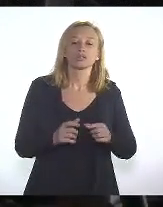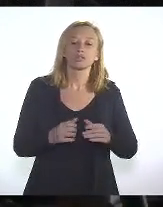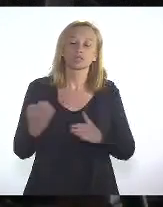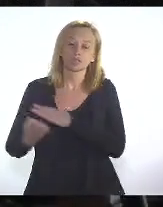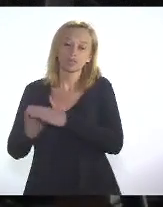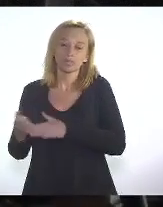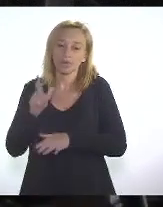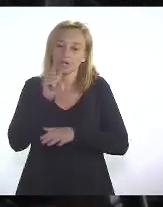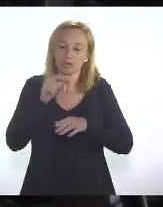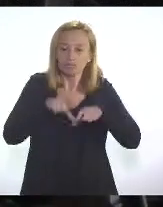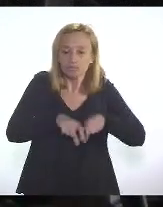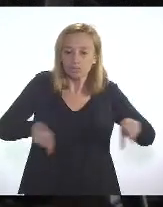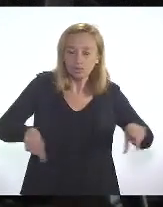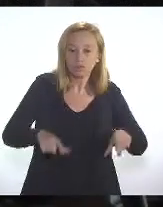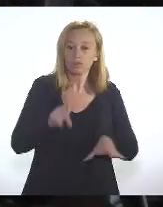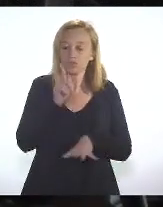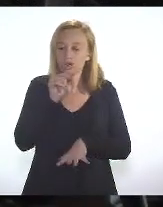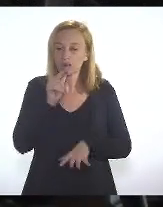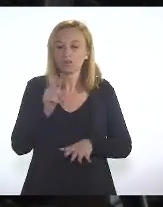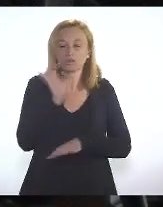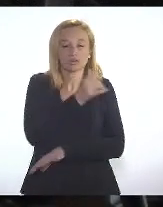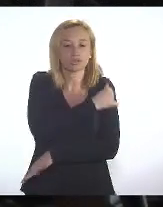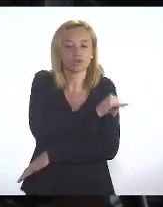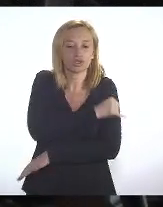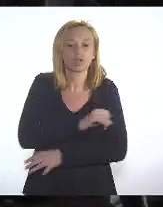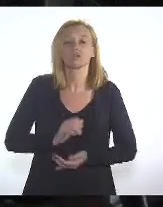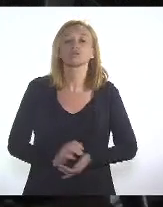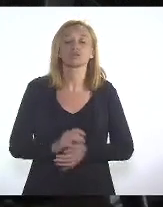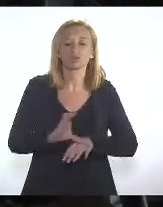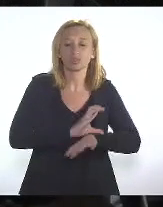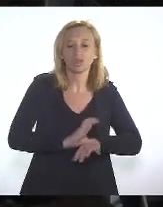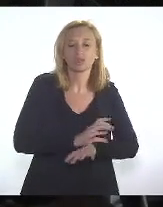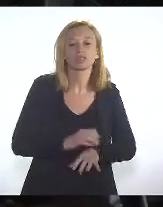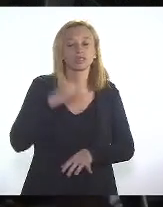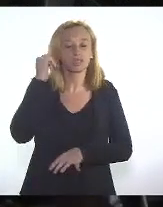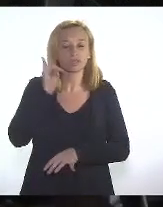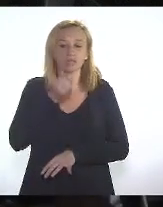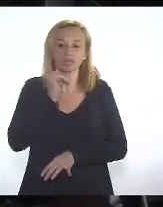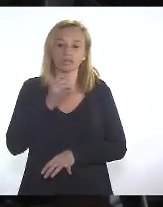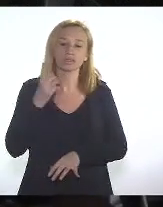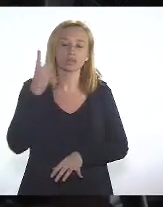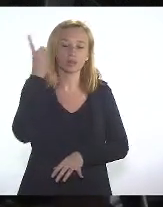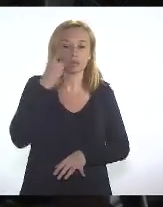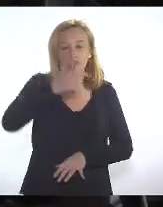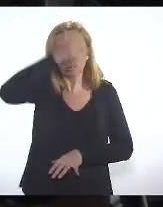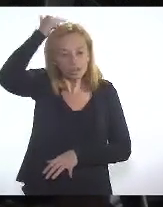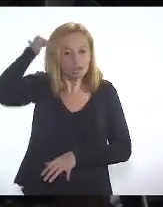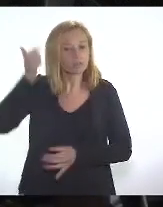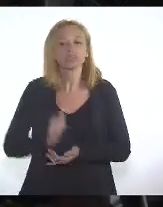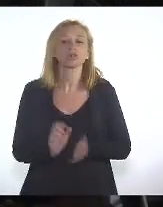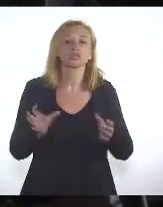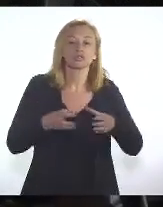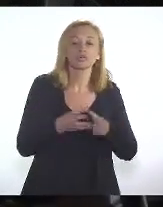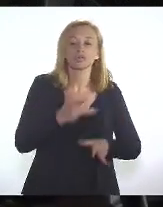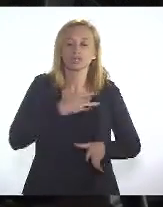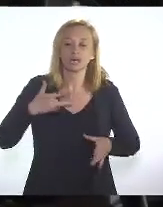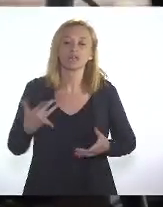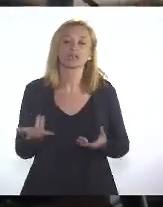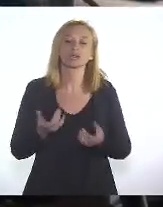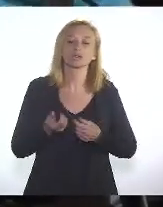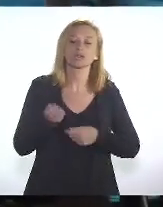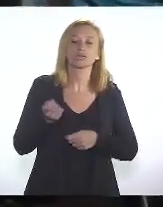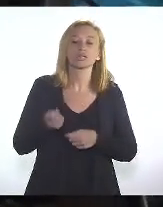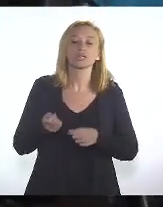Janeiro. Parecer da Comissão de Constituição e Justiça pela constitucionalidade. Relator, deputado Luiz Paulo. Pendendo de pareceres das comissões de Saúde, de